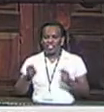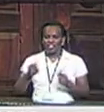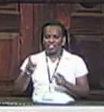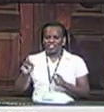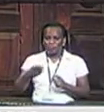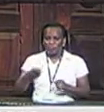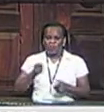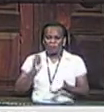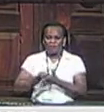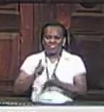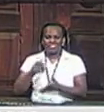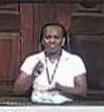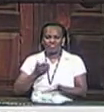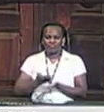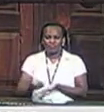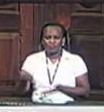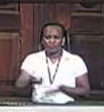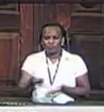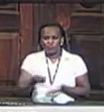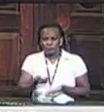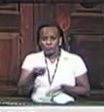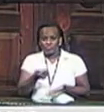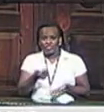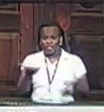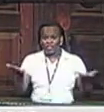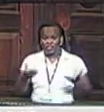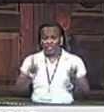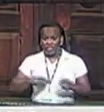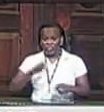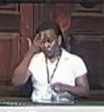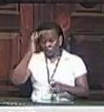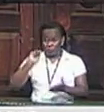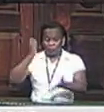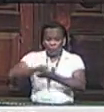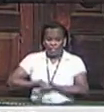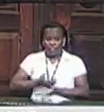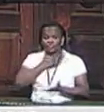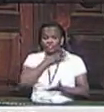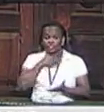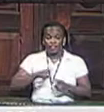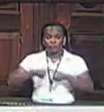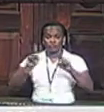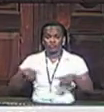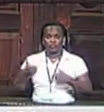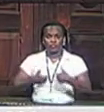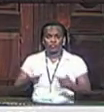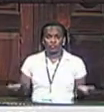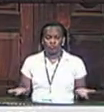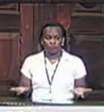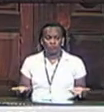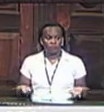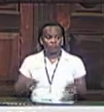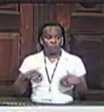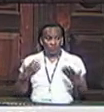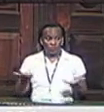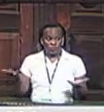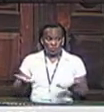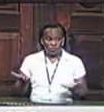aqui foi feita, ele queira que quem pague a conta dessa crise sejam os servidores.